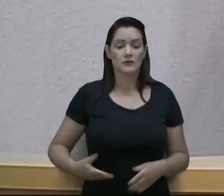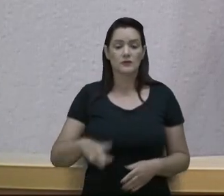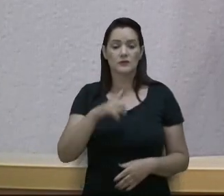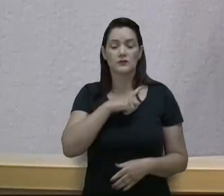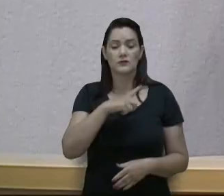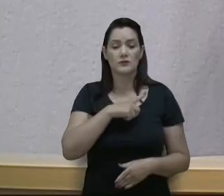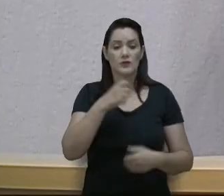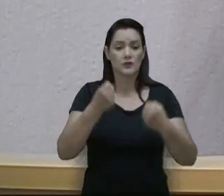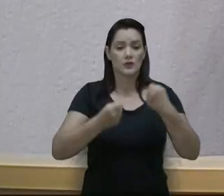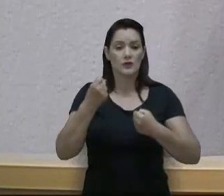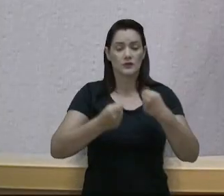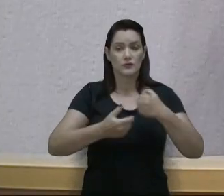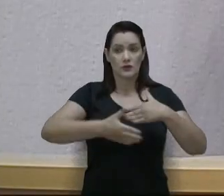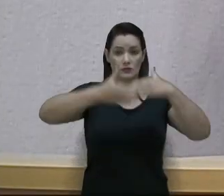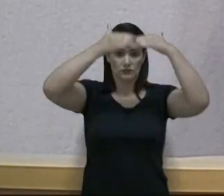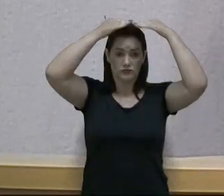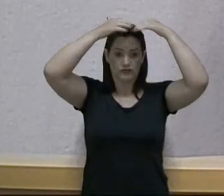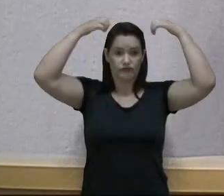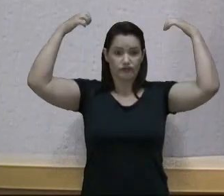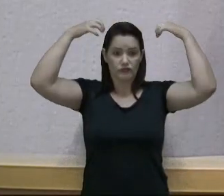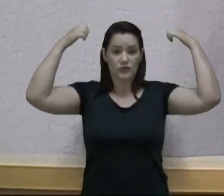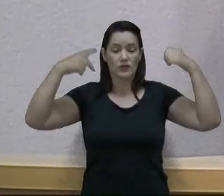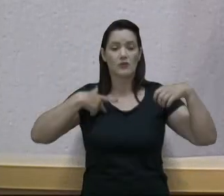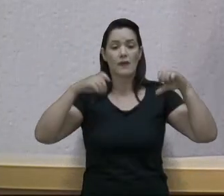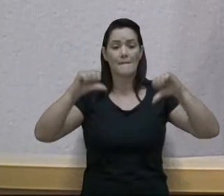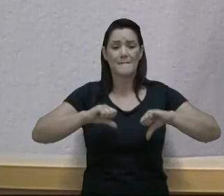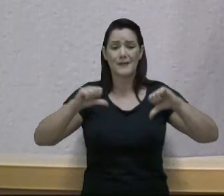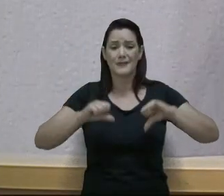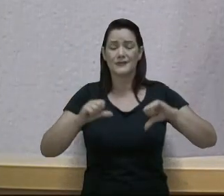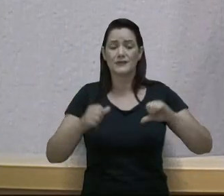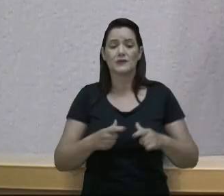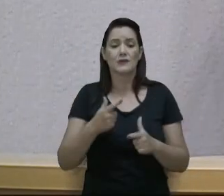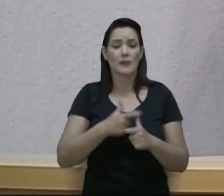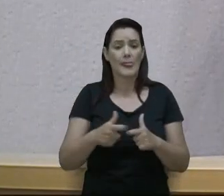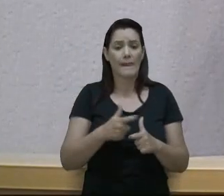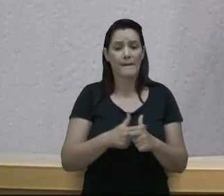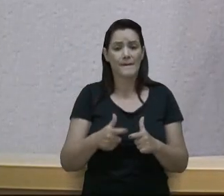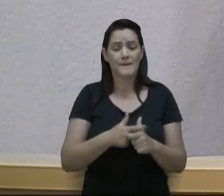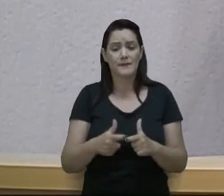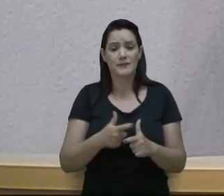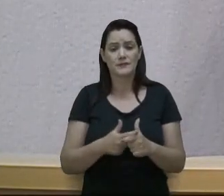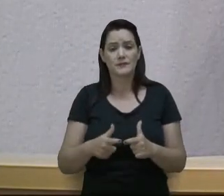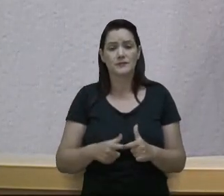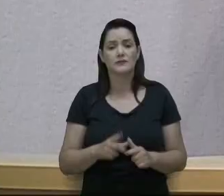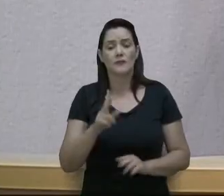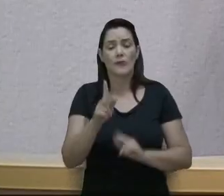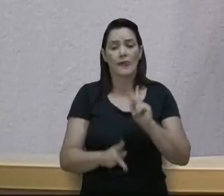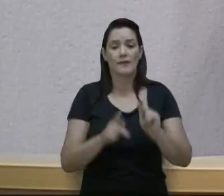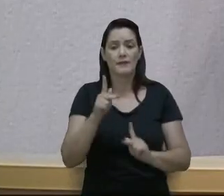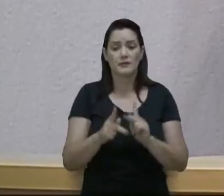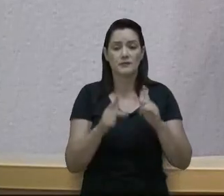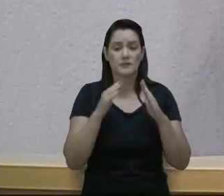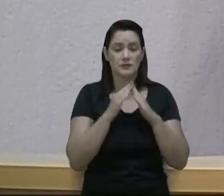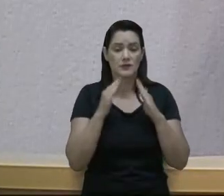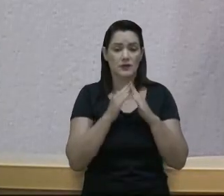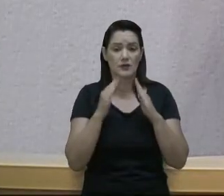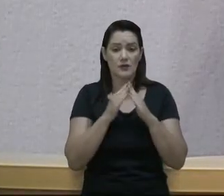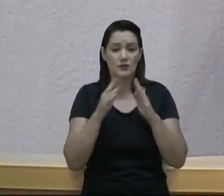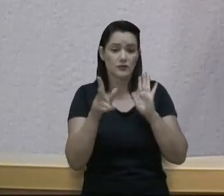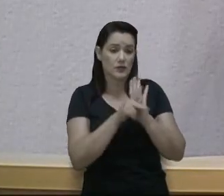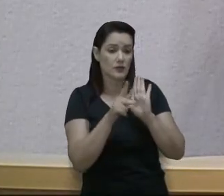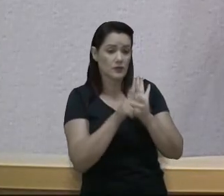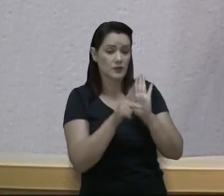as suas garagens destelhadas, tomando prejuízo, causando prejuízo às pessoas, aos moradores, aos